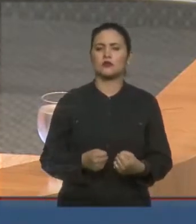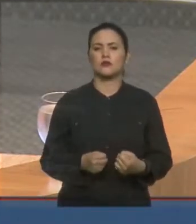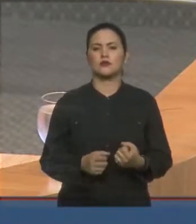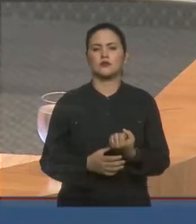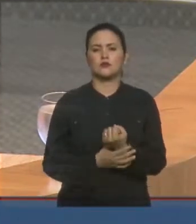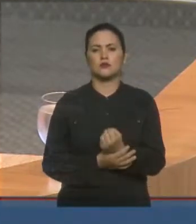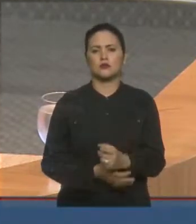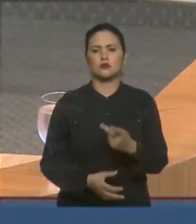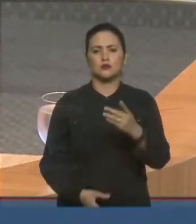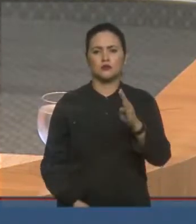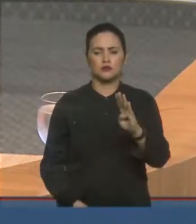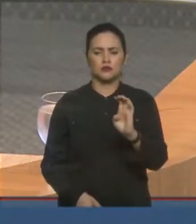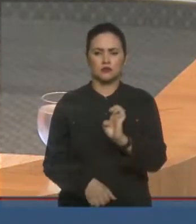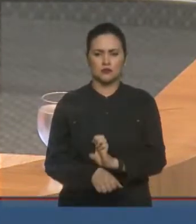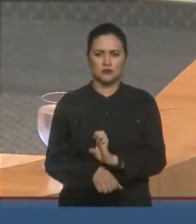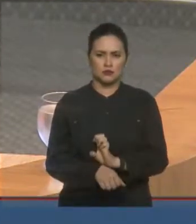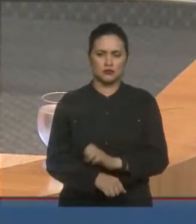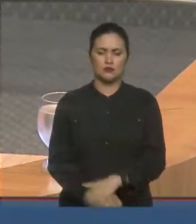pública do nosso Estado.